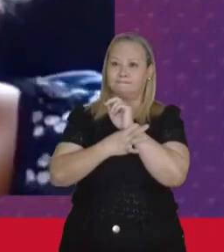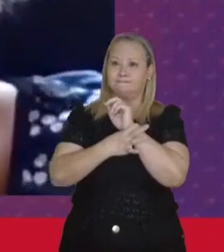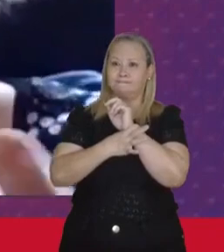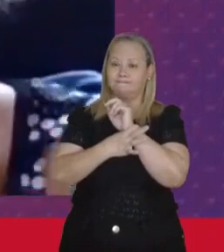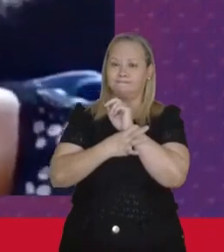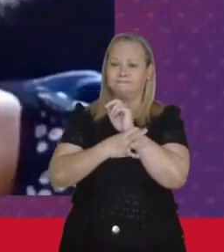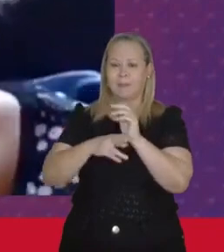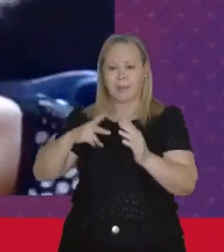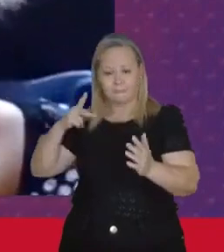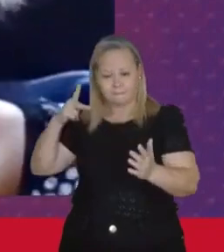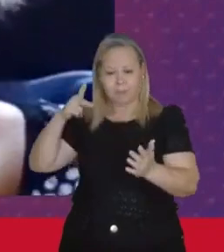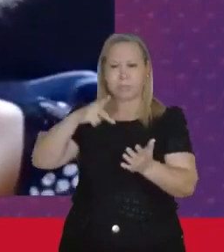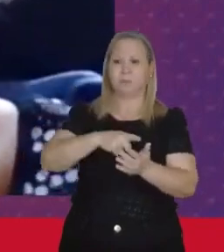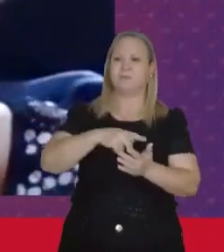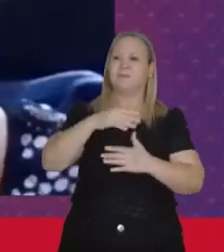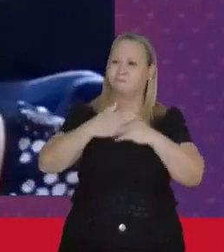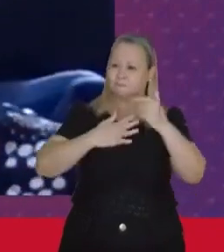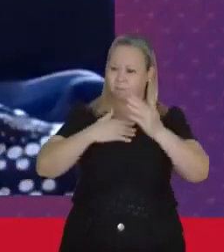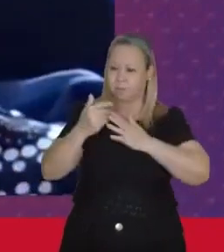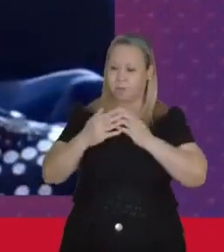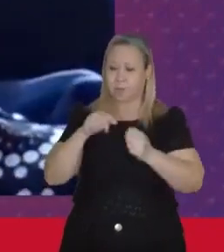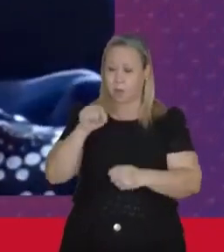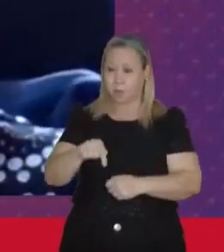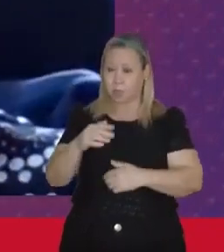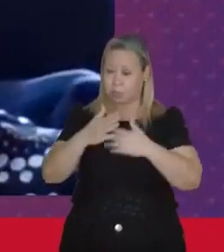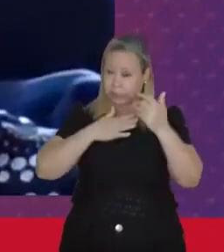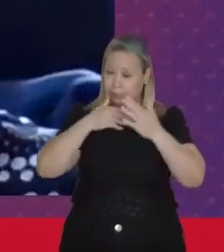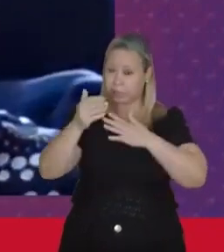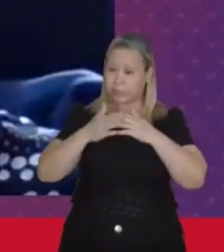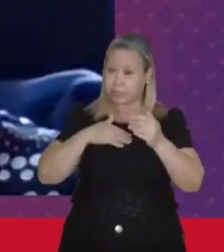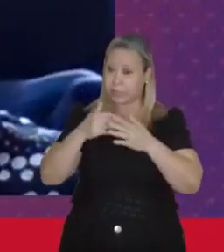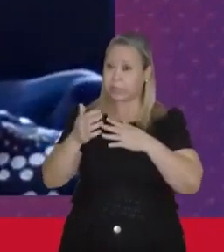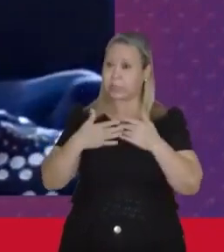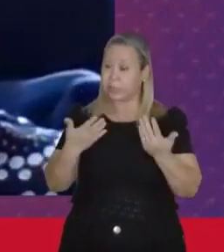a efetivação desse exercício,